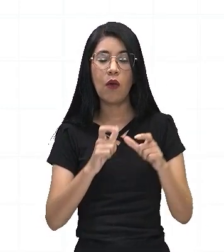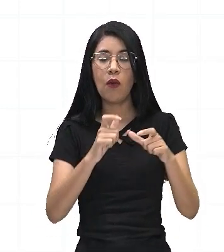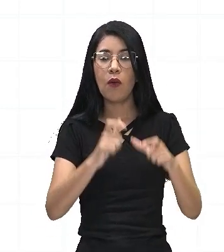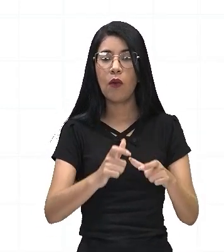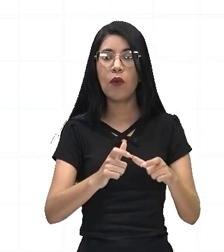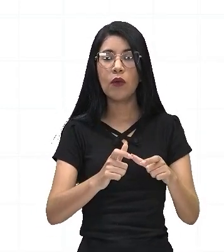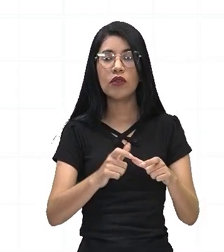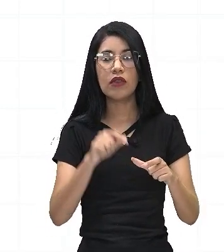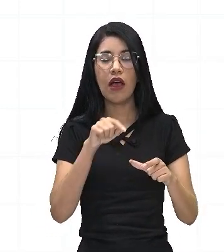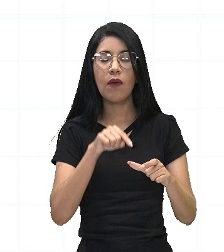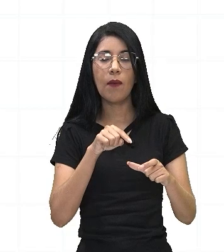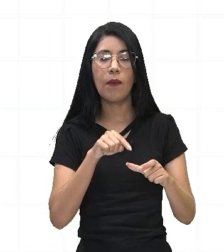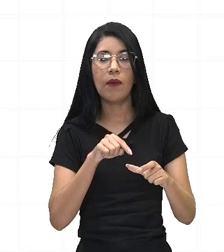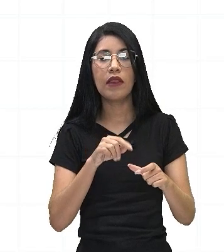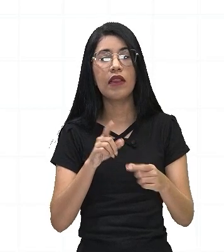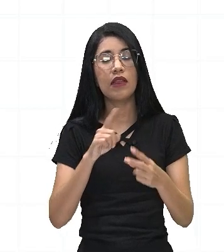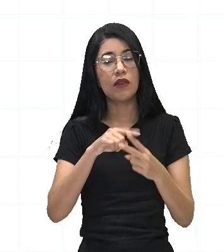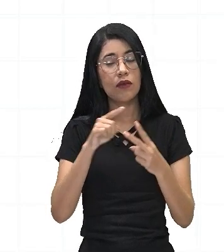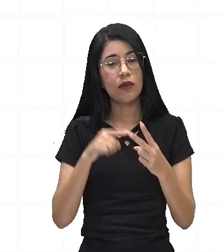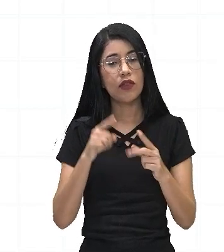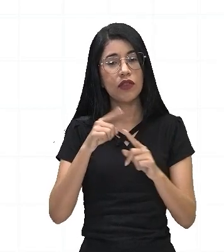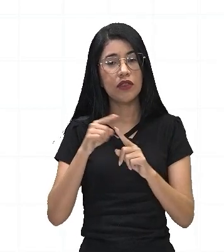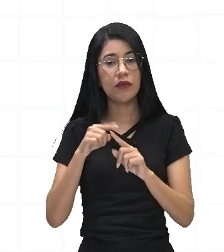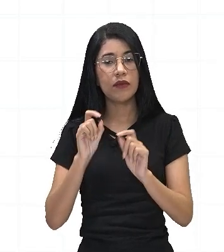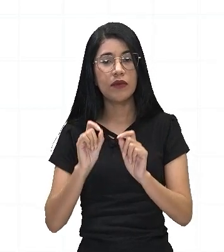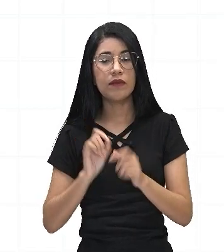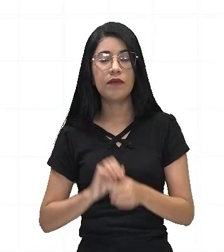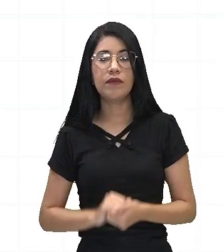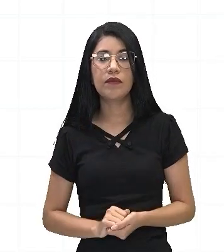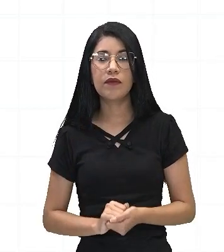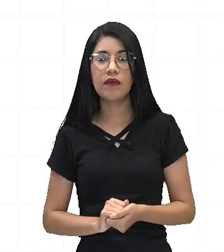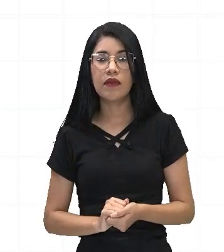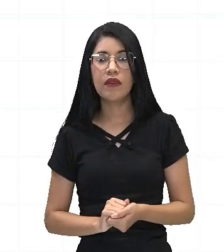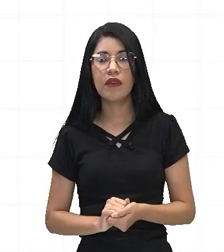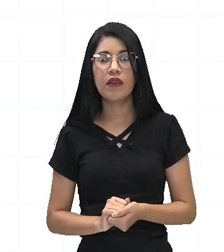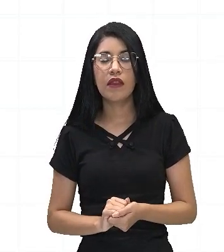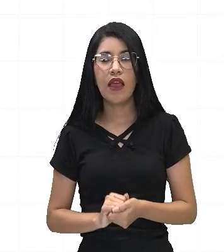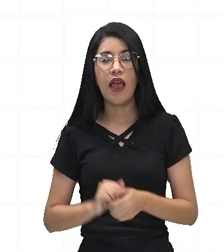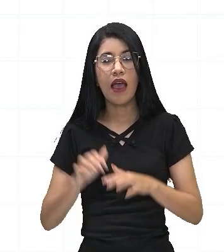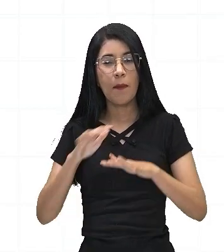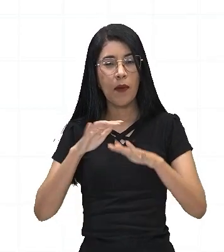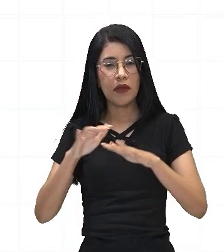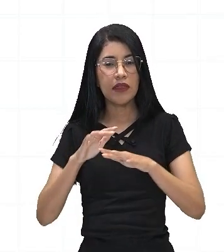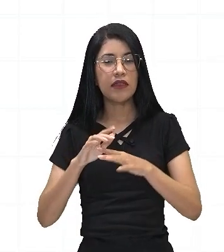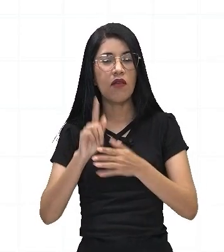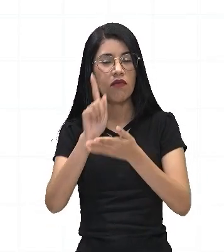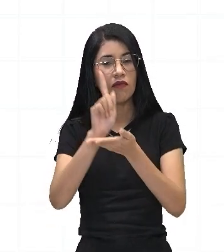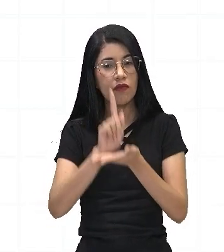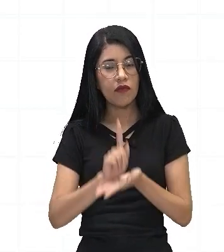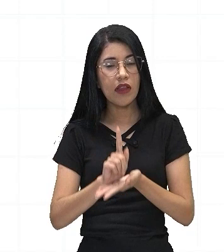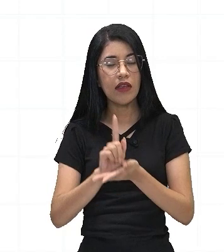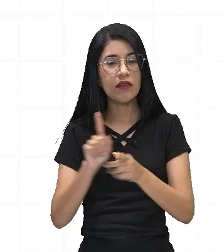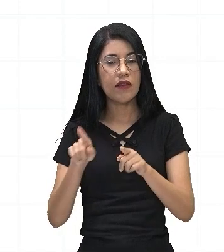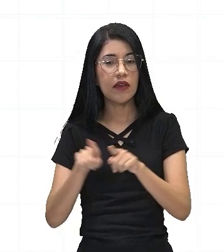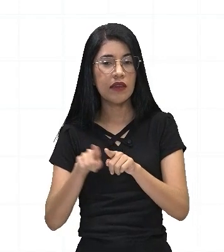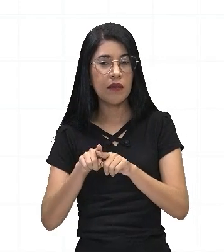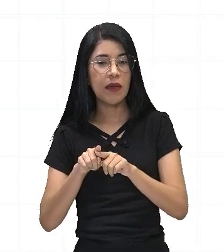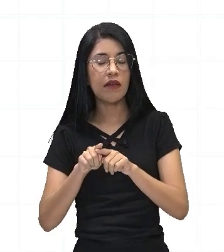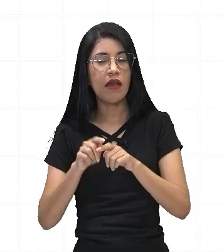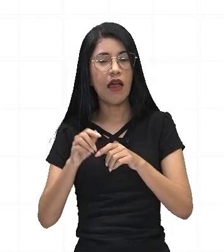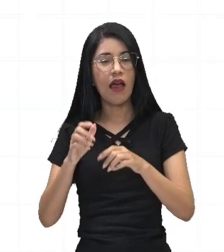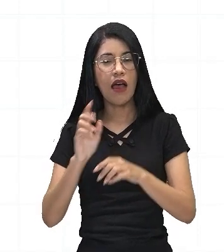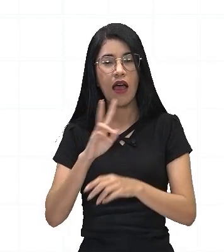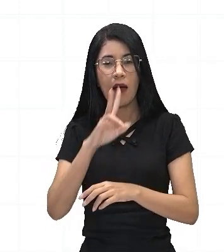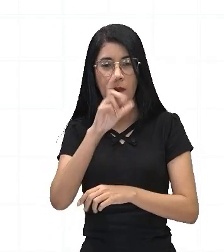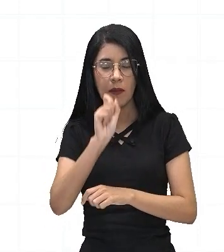corpo. Existem duas formas de energias potenciais mecânicas. A gente tem aí a energia potencial gravitacional e a potencial elástica,